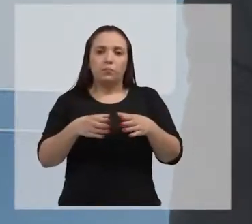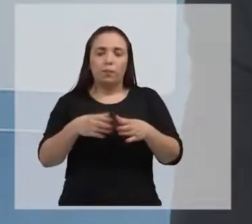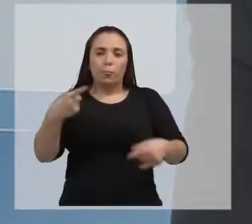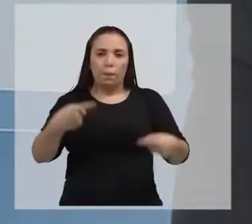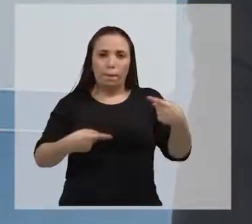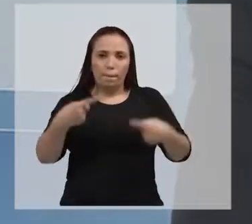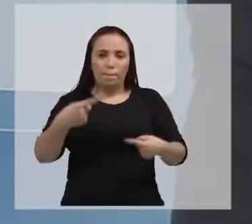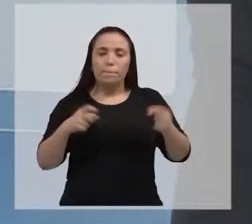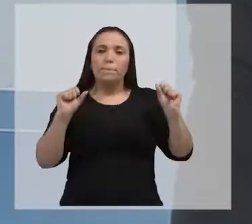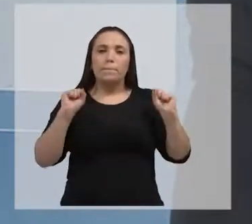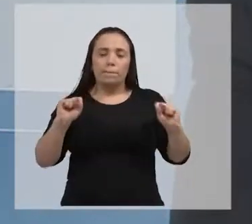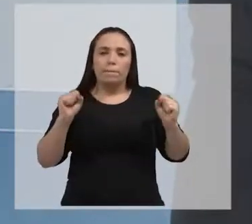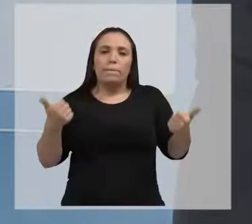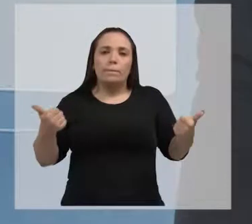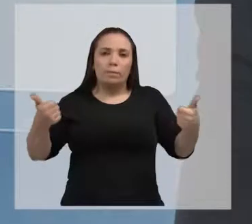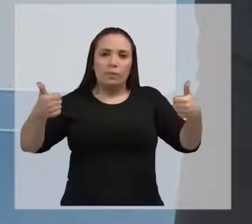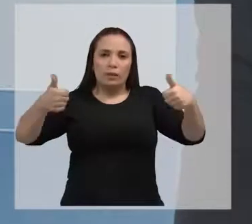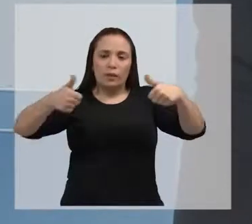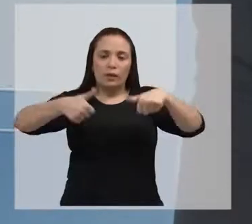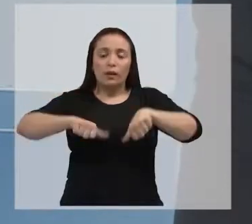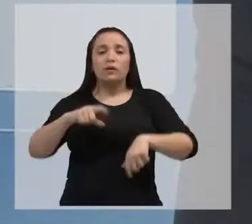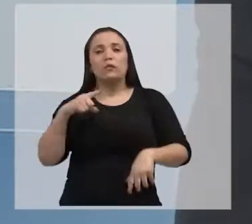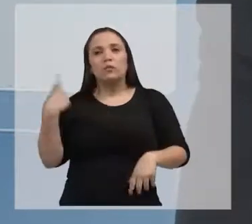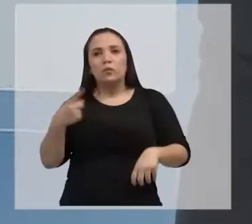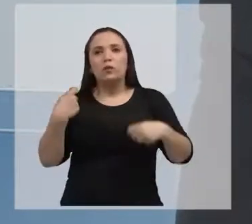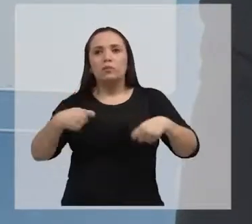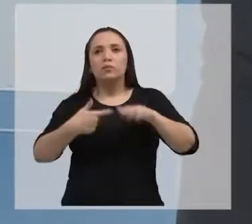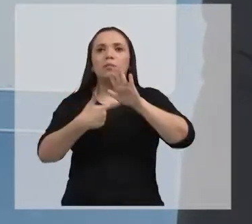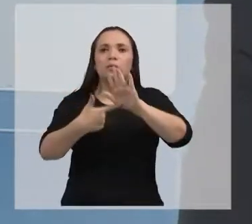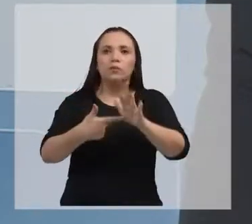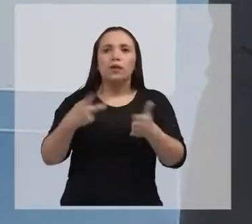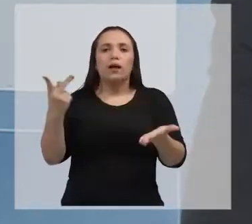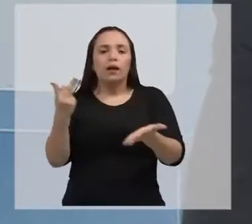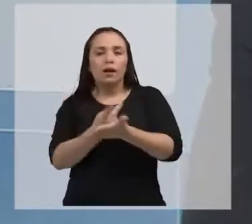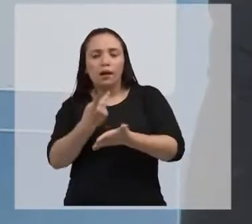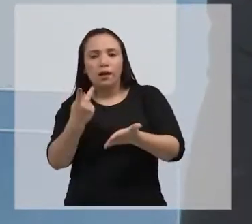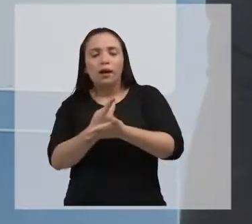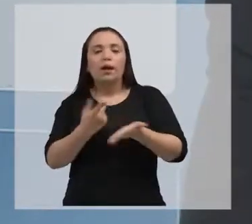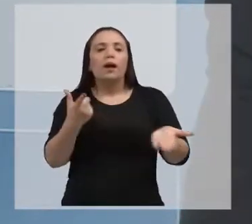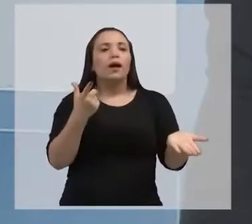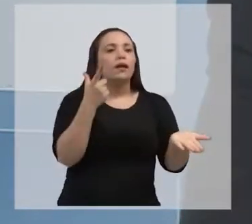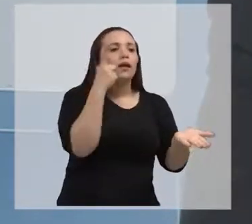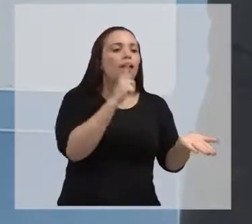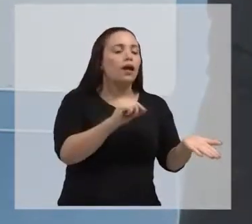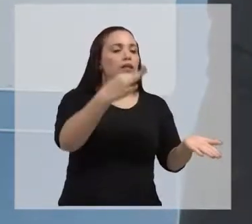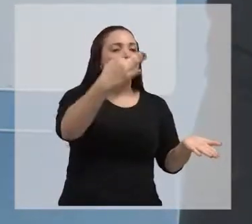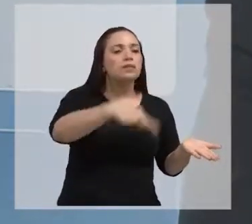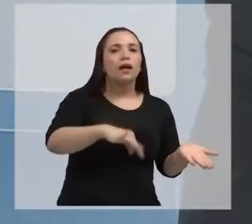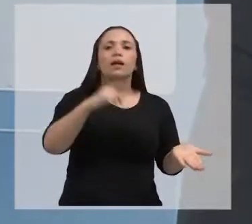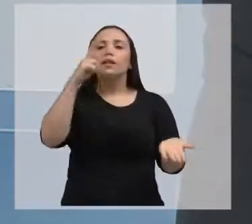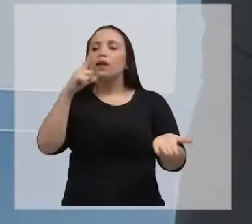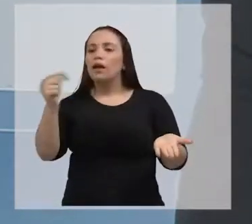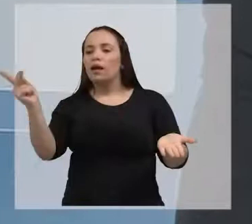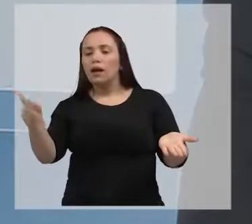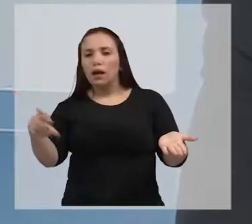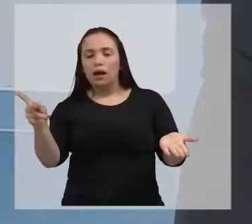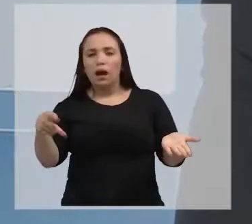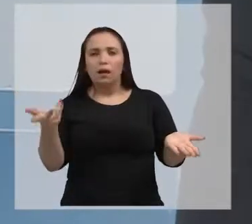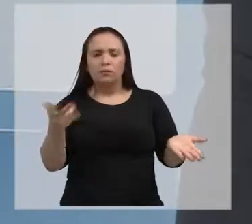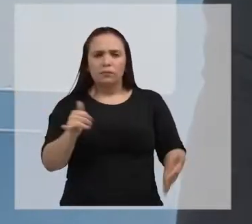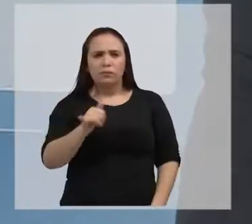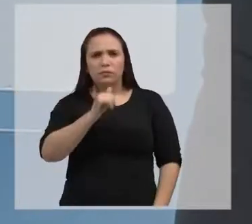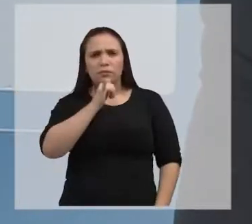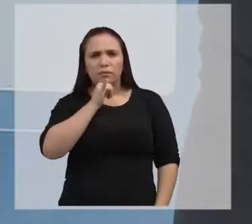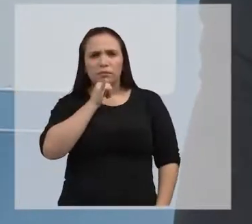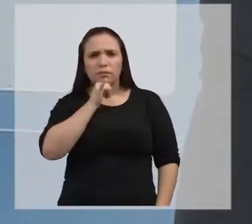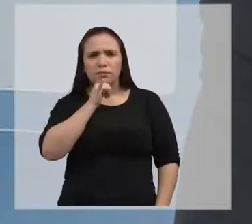uma situação pior. Aí a gente tem que mostrar os erros, enaltecer quem é correto, né? E ficar triste